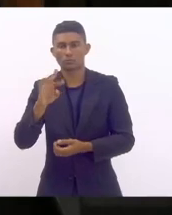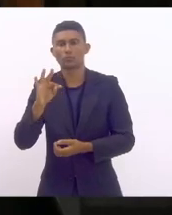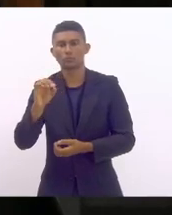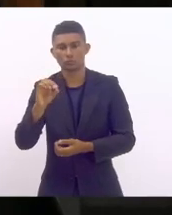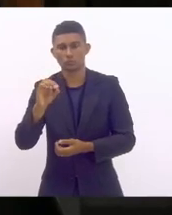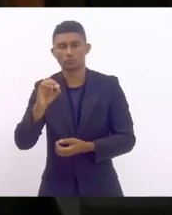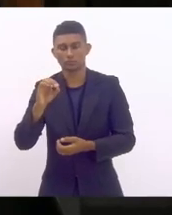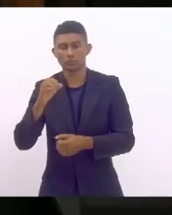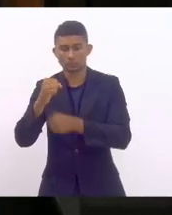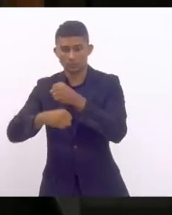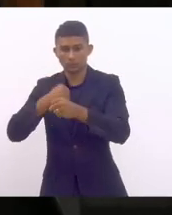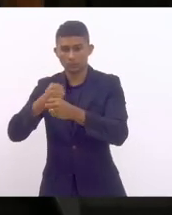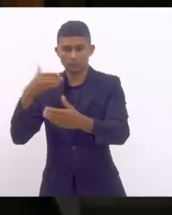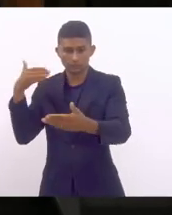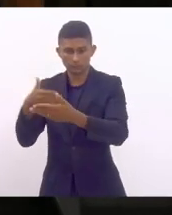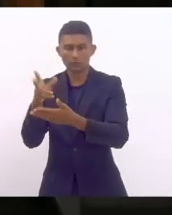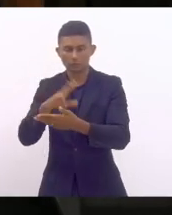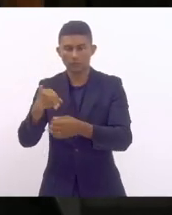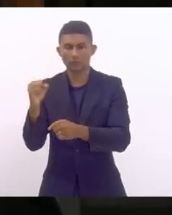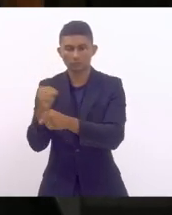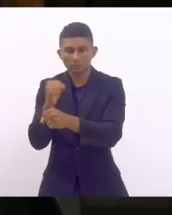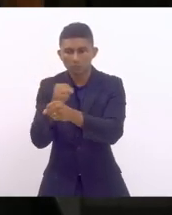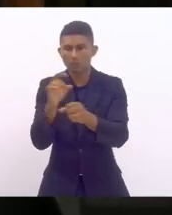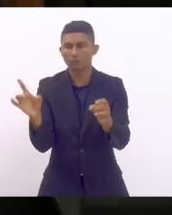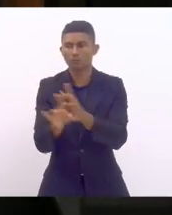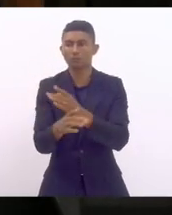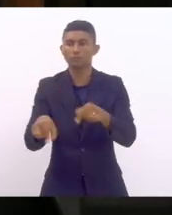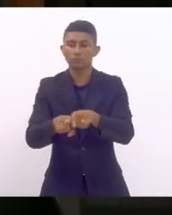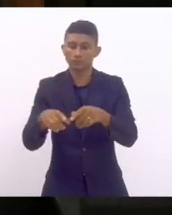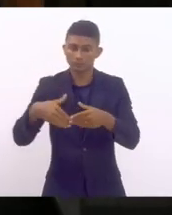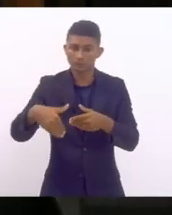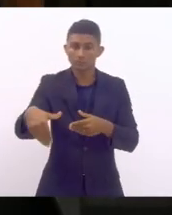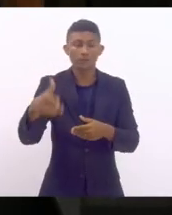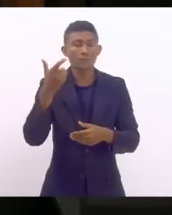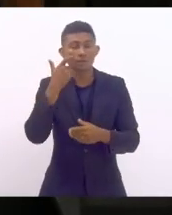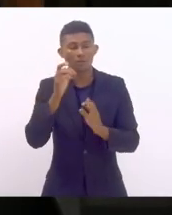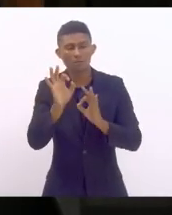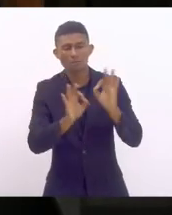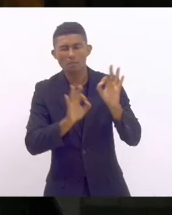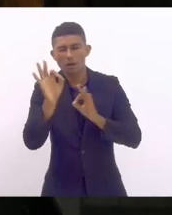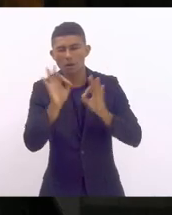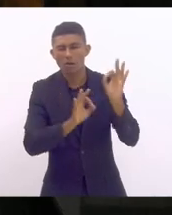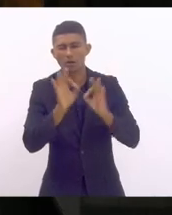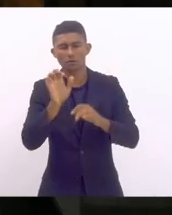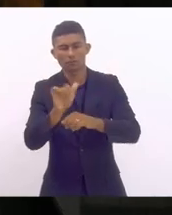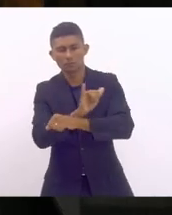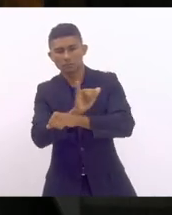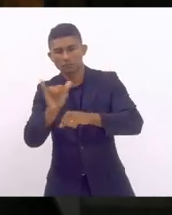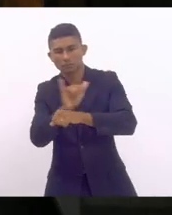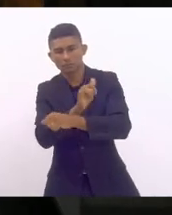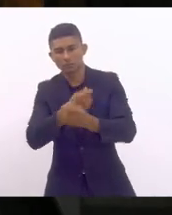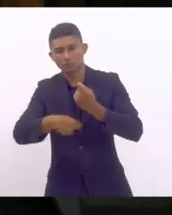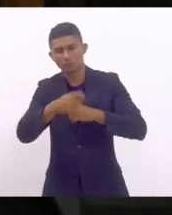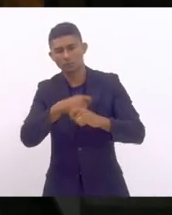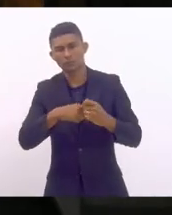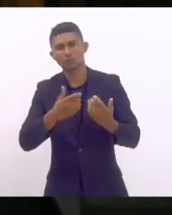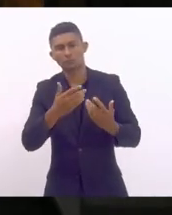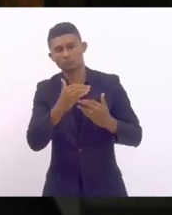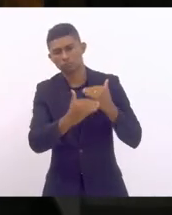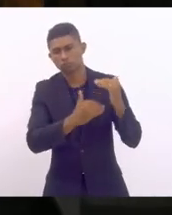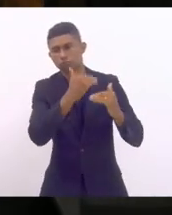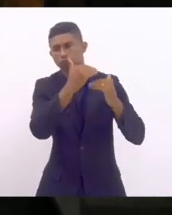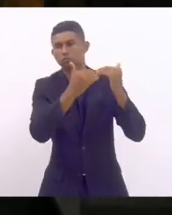futuramente a gente construa também um plano estratégico de desenvolvimento econômico e social